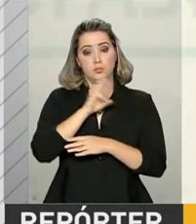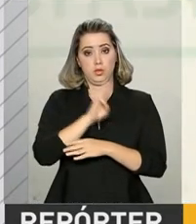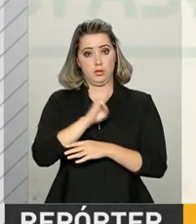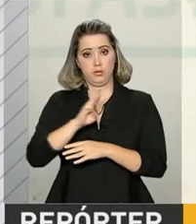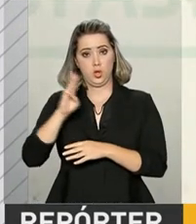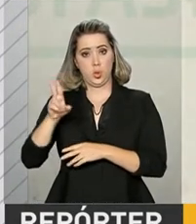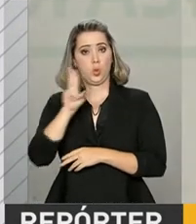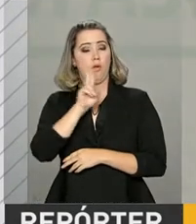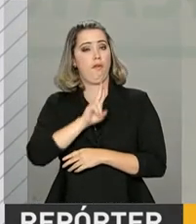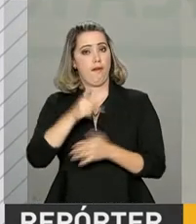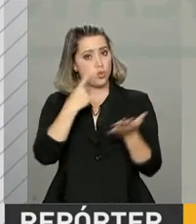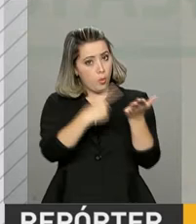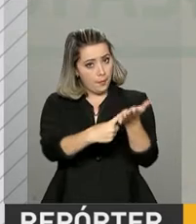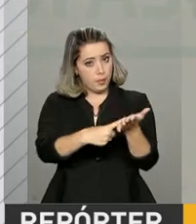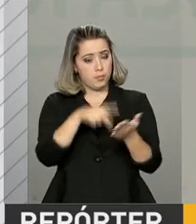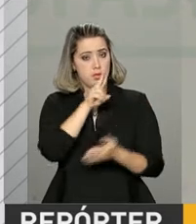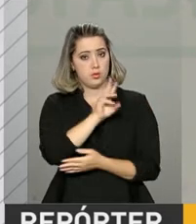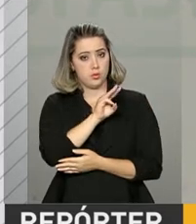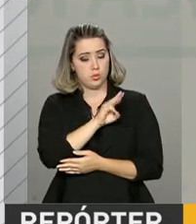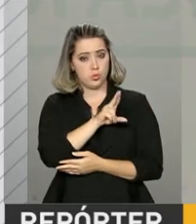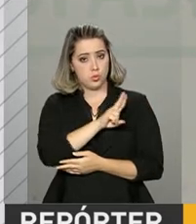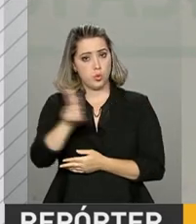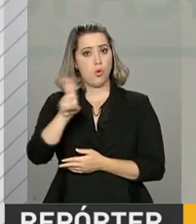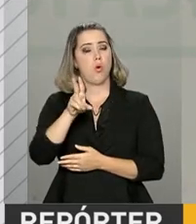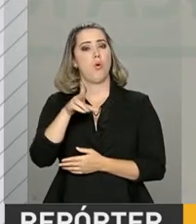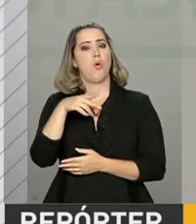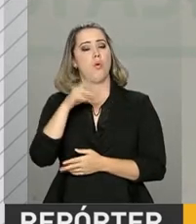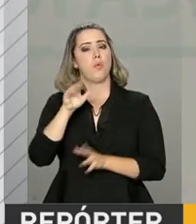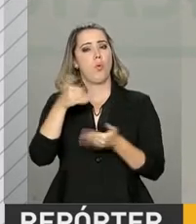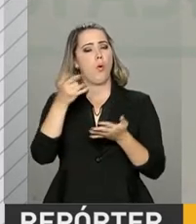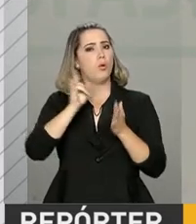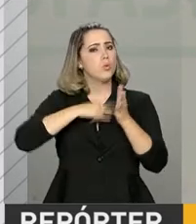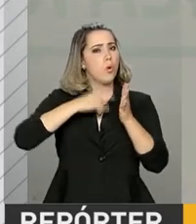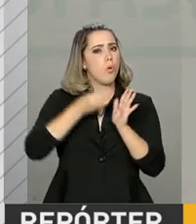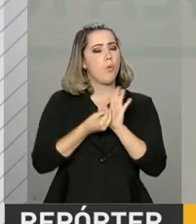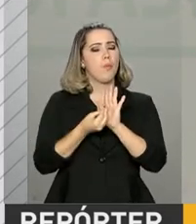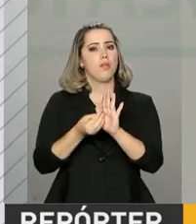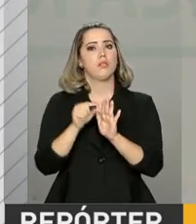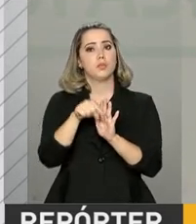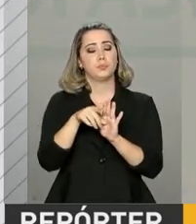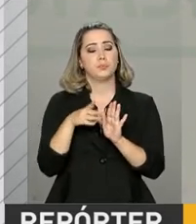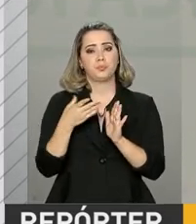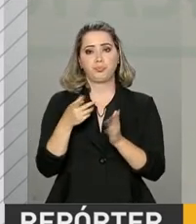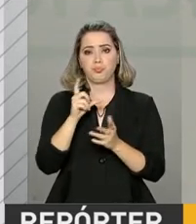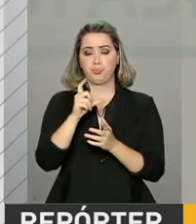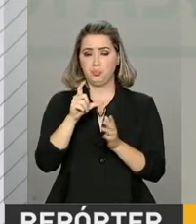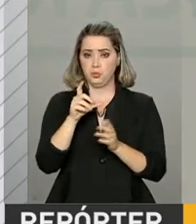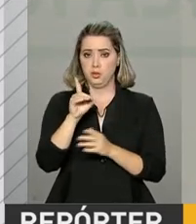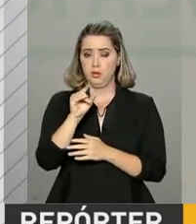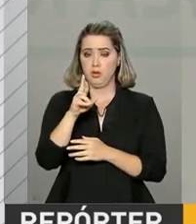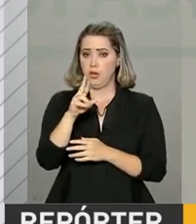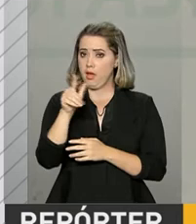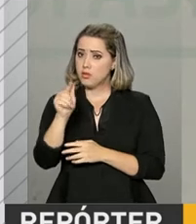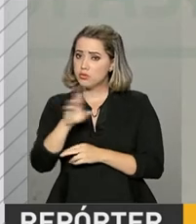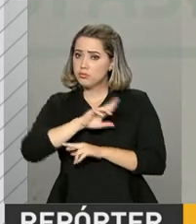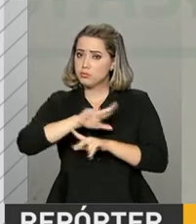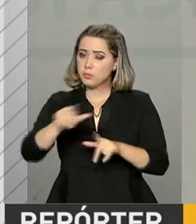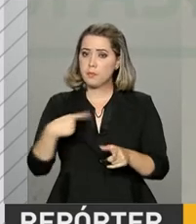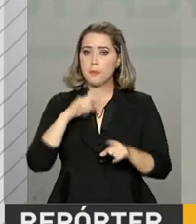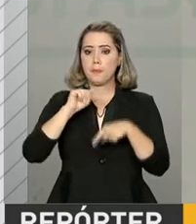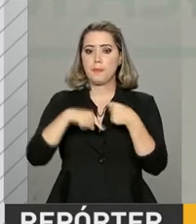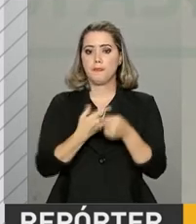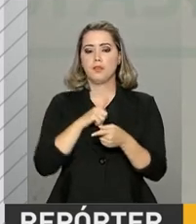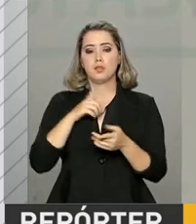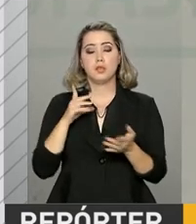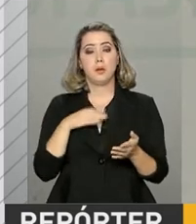nome completo e meio e documento de identificação após o preenchimento o visitante vai receber um